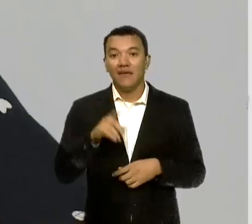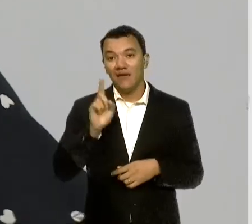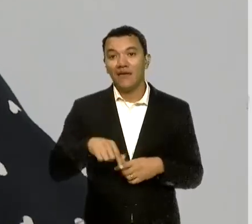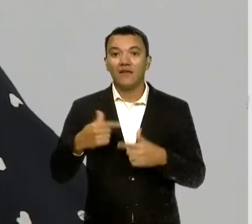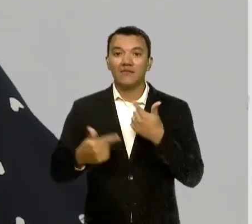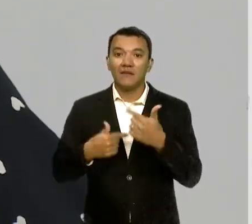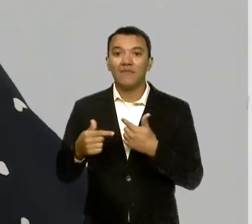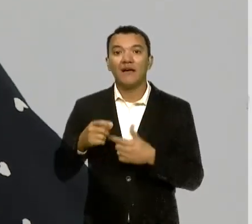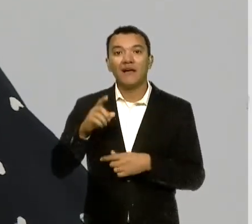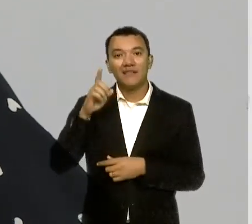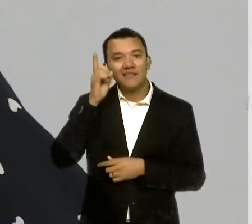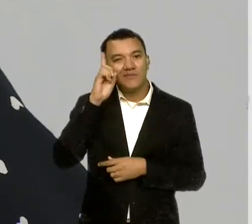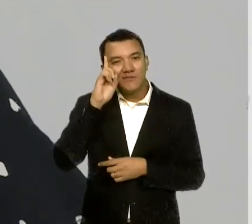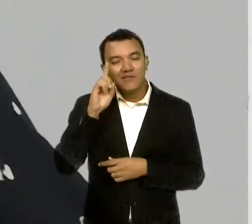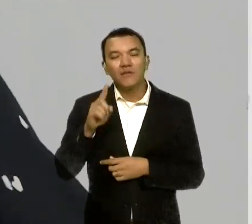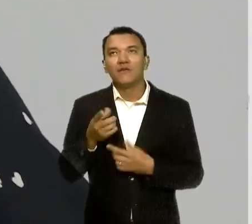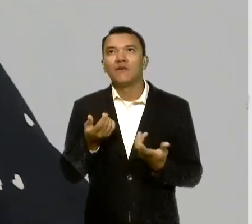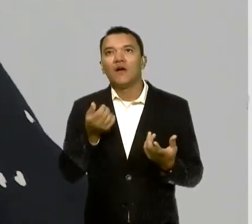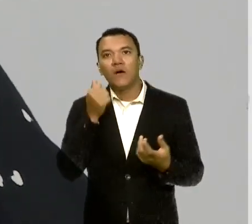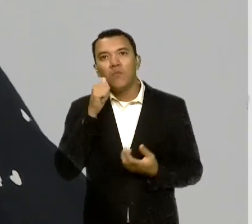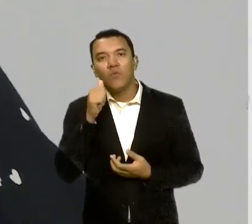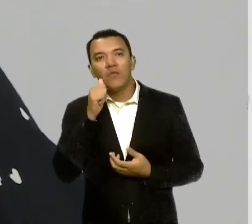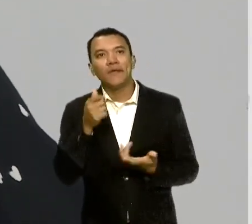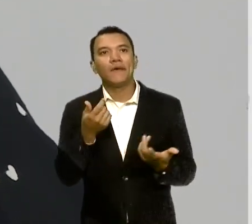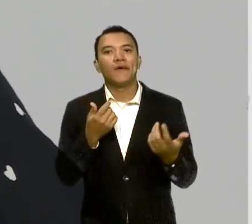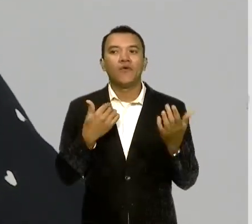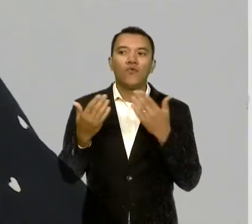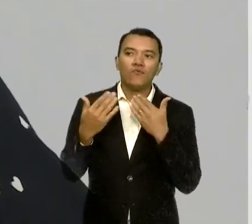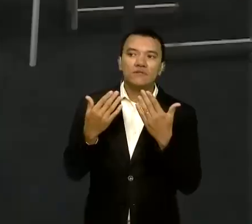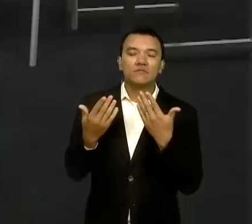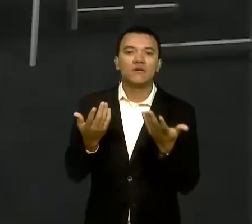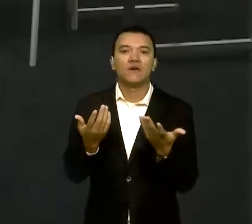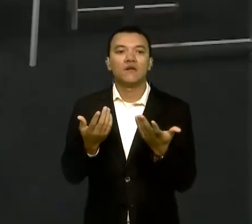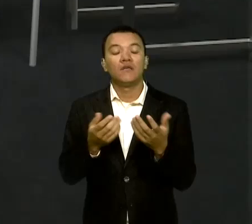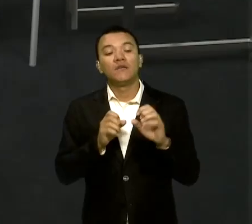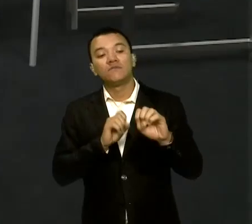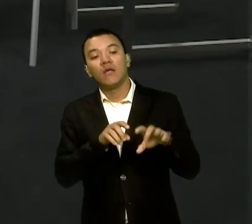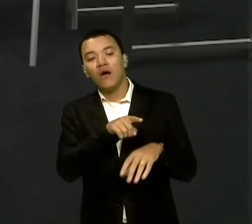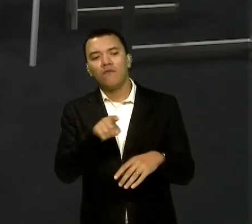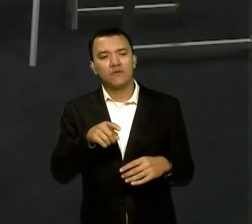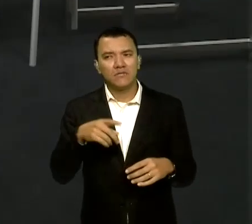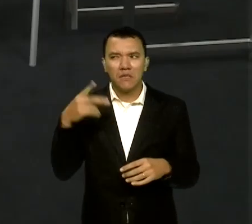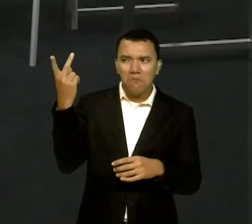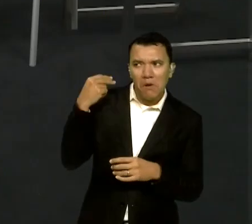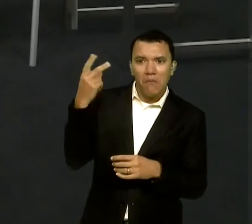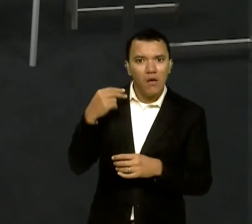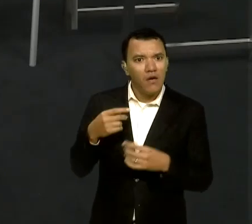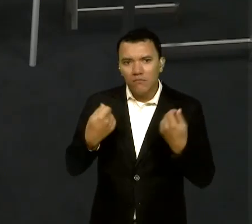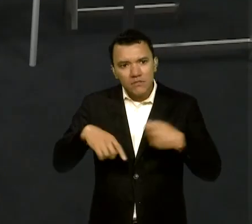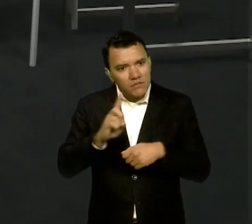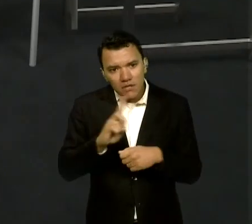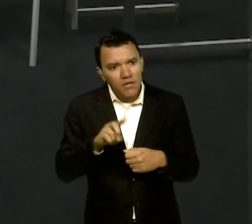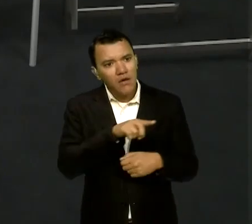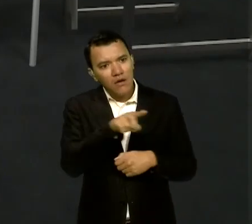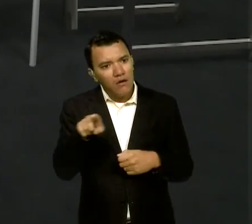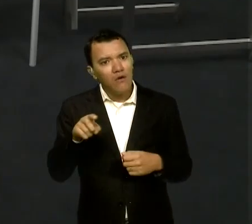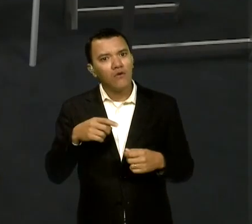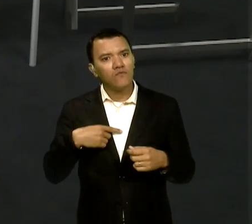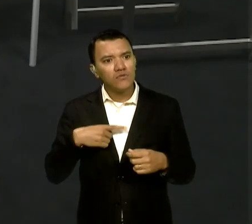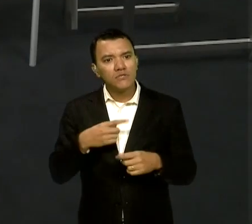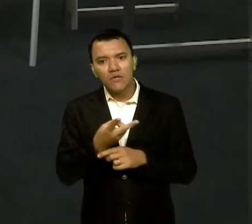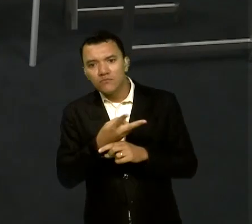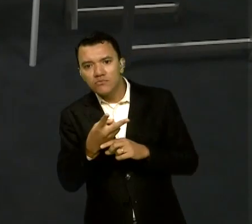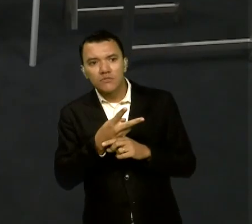cada dia. Mulheres conversando, falando para elas que elas não precisam apanhar de homem. Elas têm que buscar o